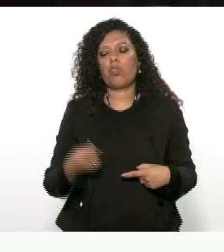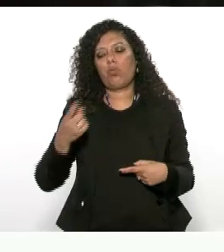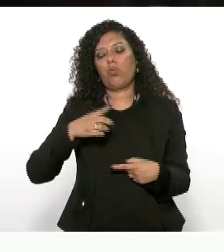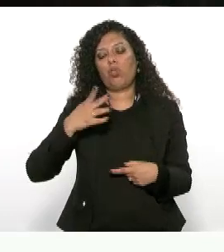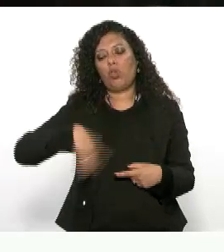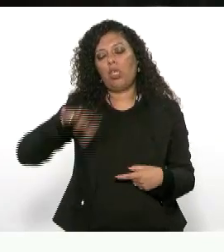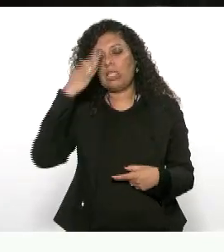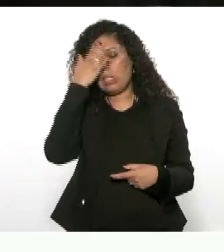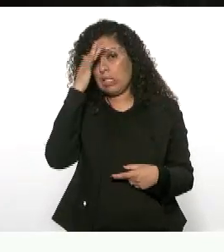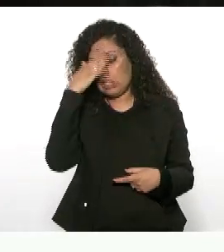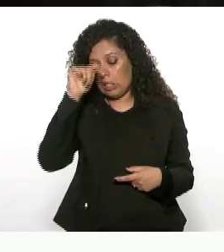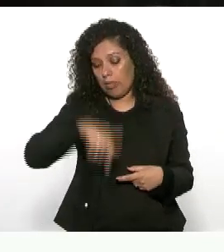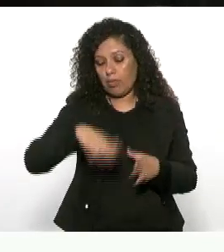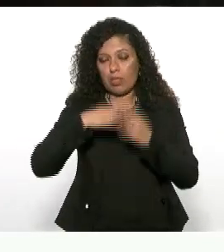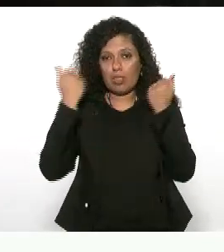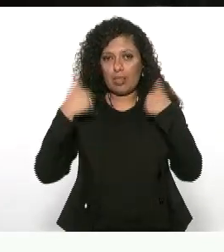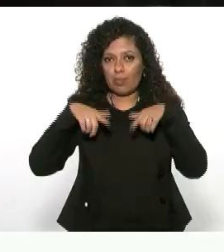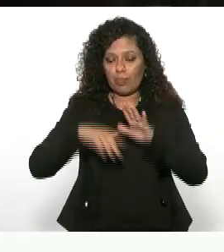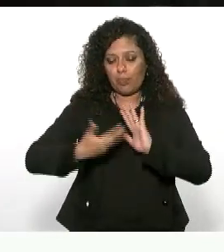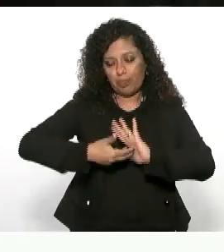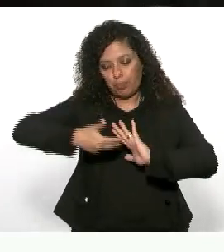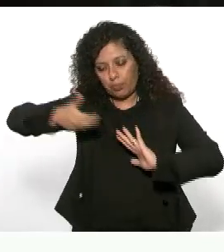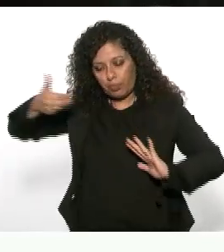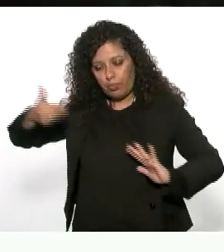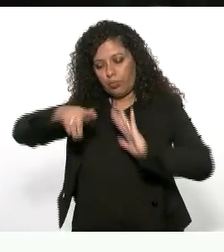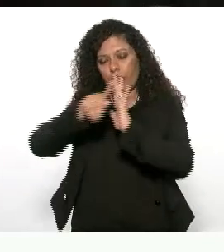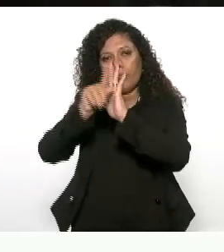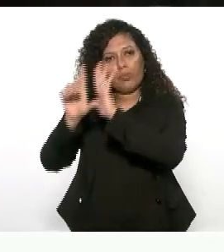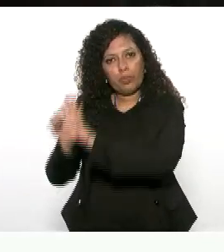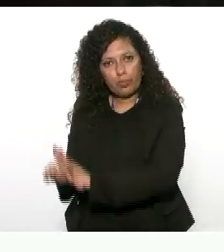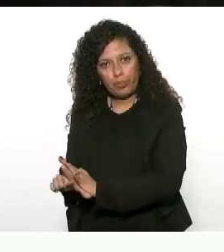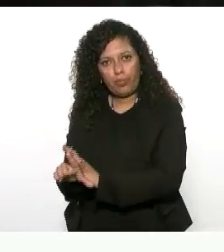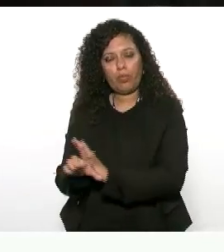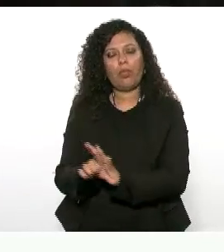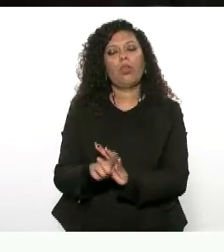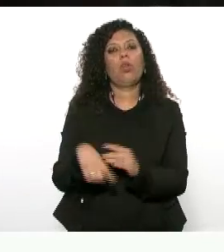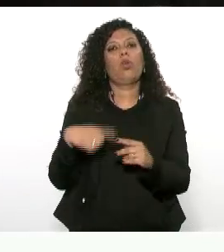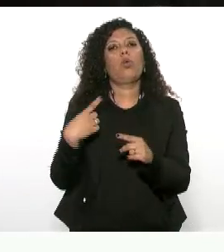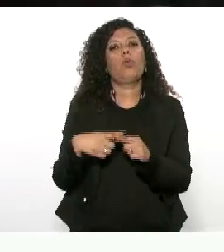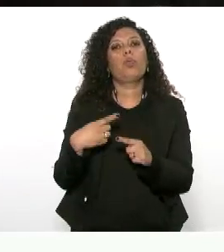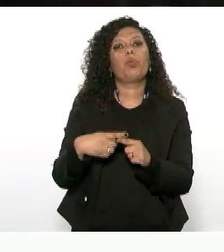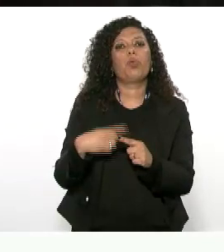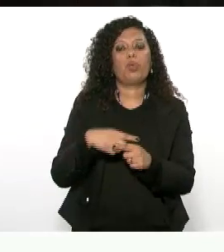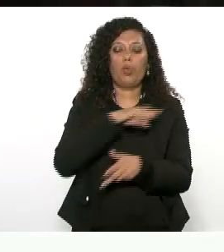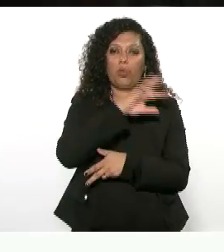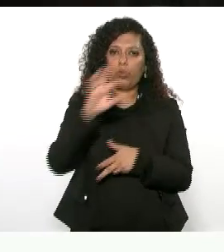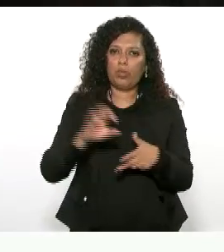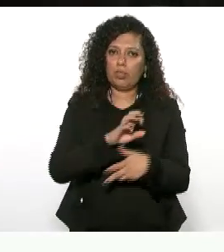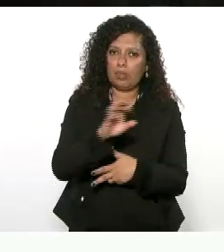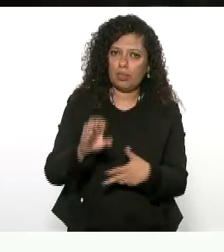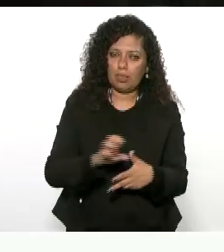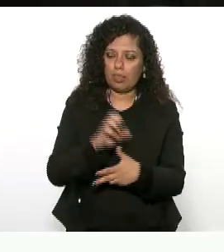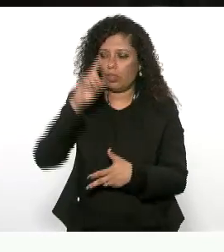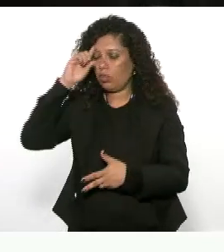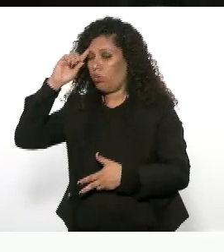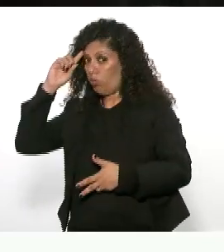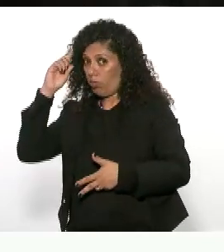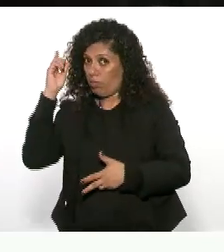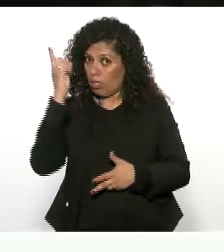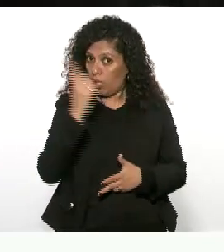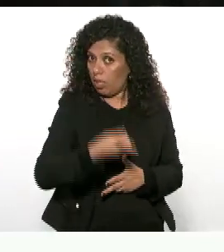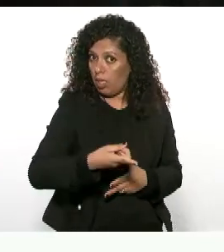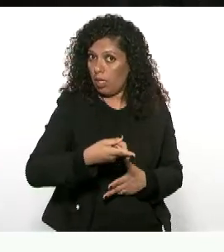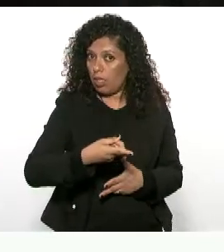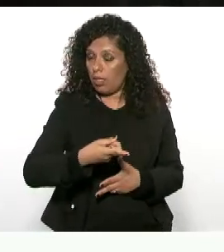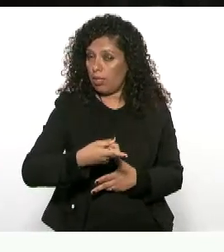num acordo aqui na Casa da retirada desse projeto para que o Poder Executivo mandasse,